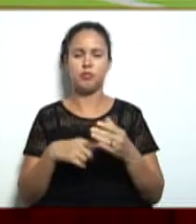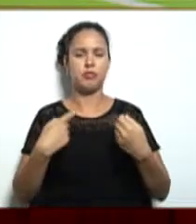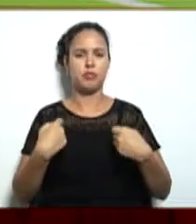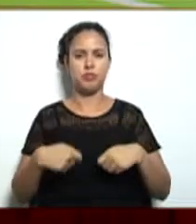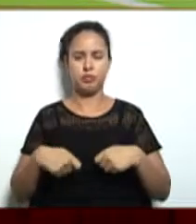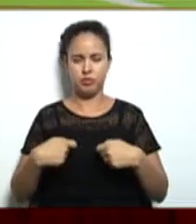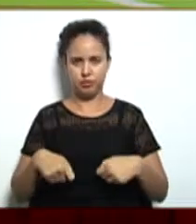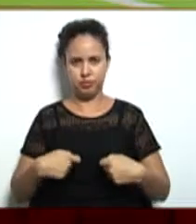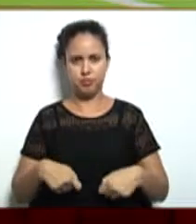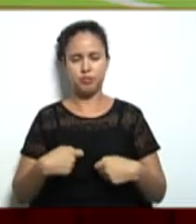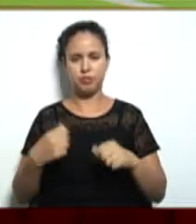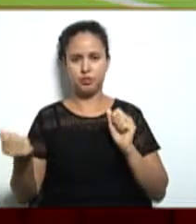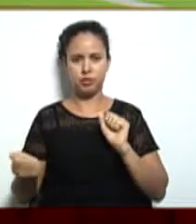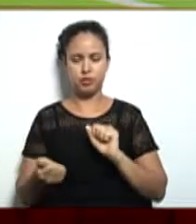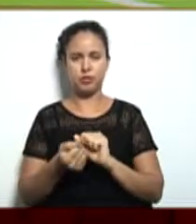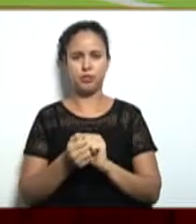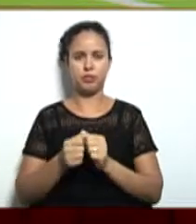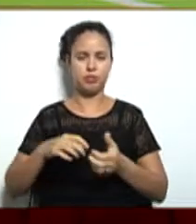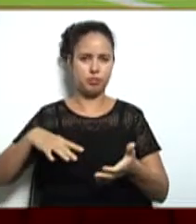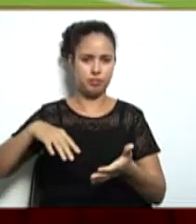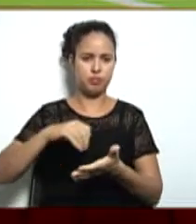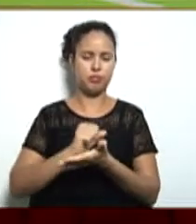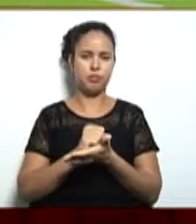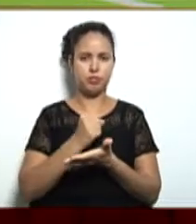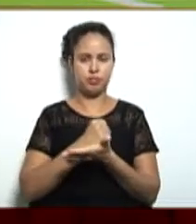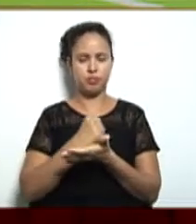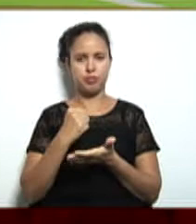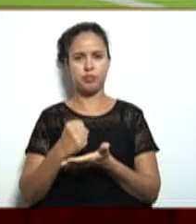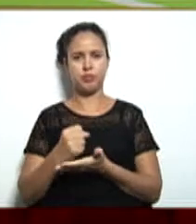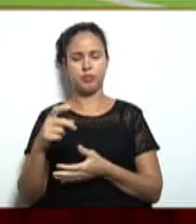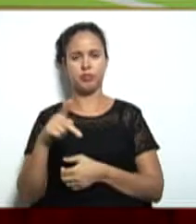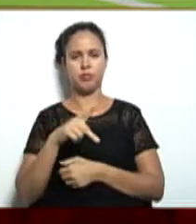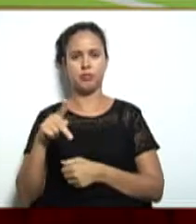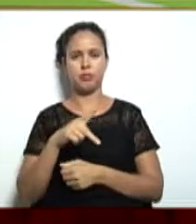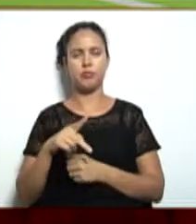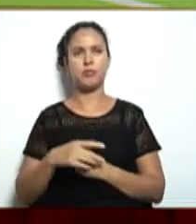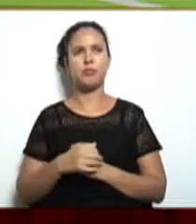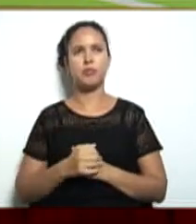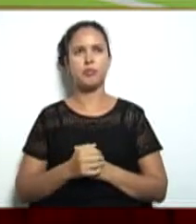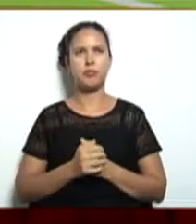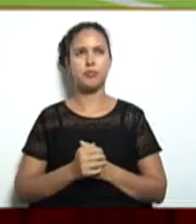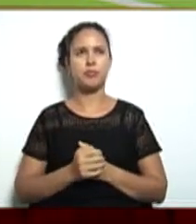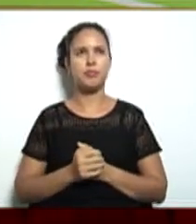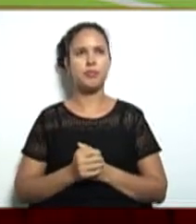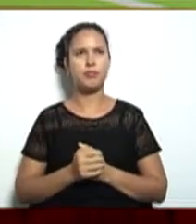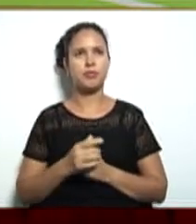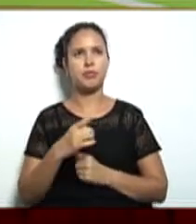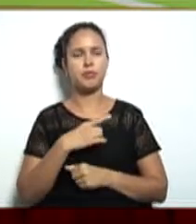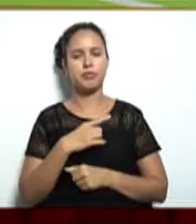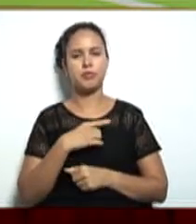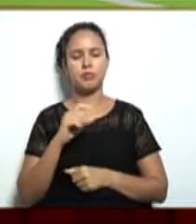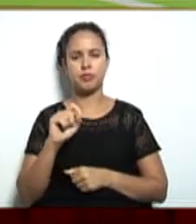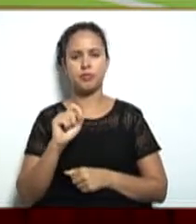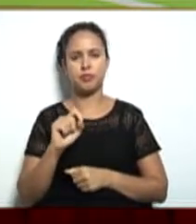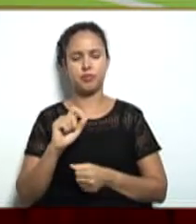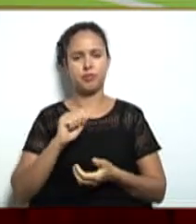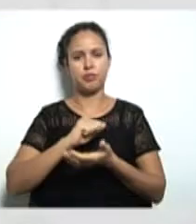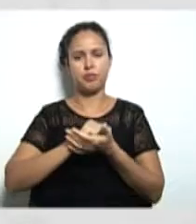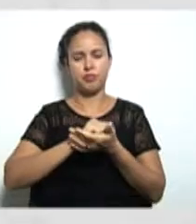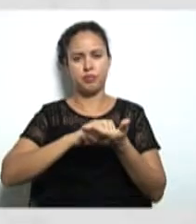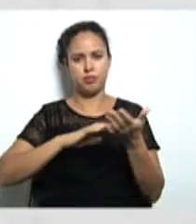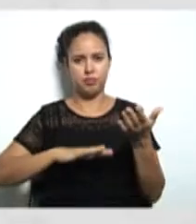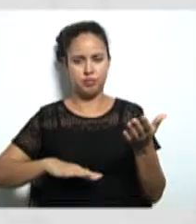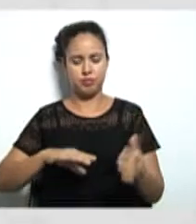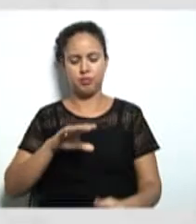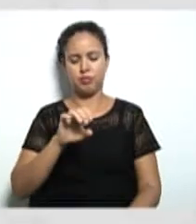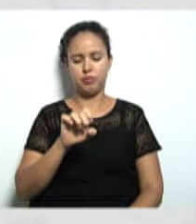na minha comunidade. Ele tem que estar registrado juntamente com o professor para ter validade. Temos também as atividades de extensão